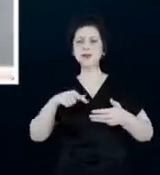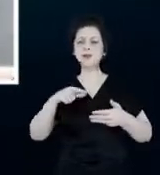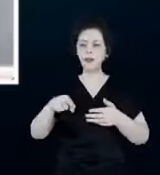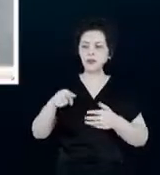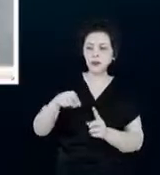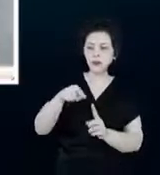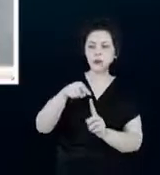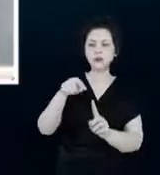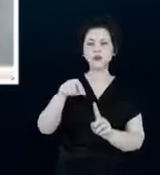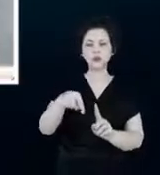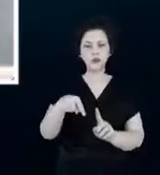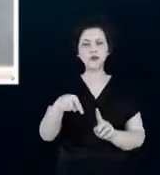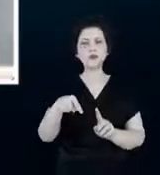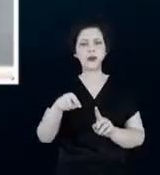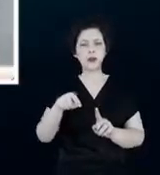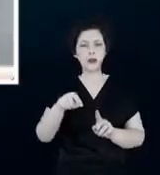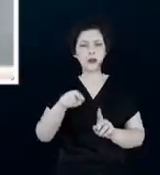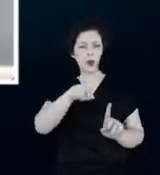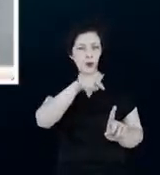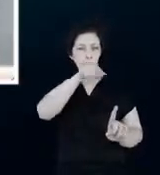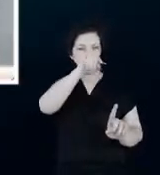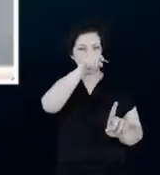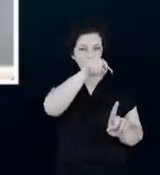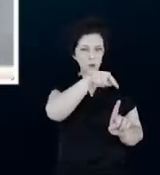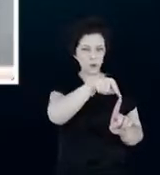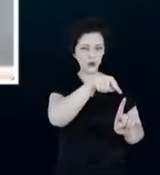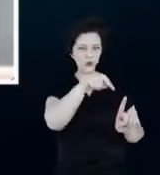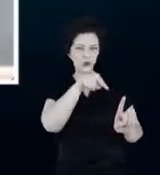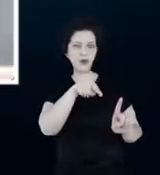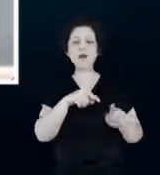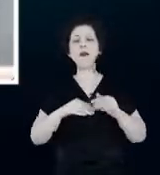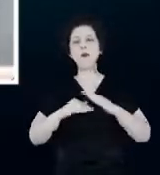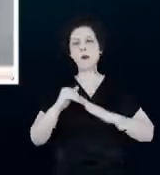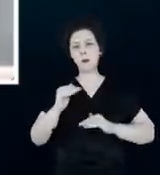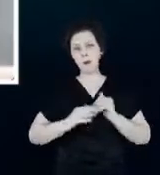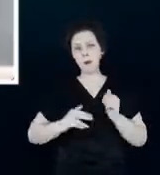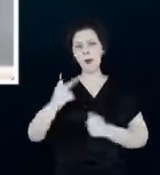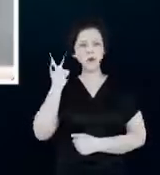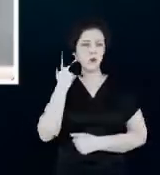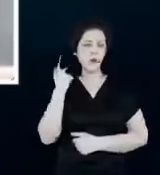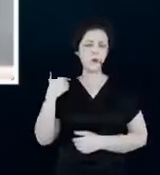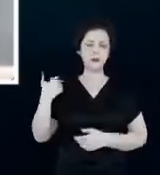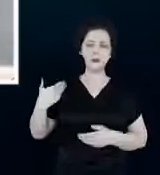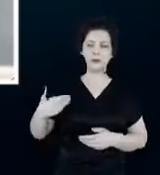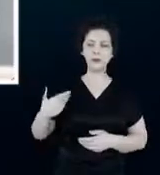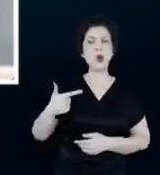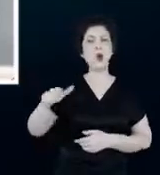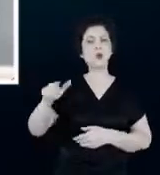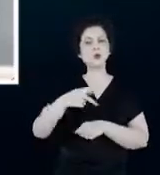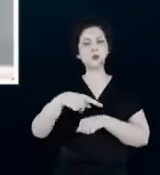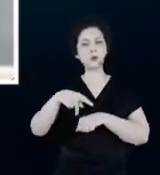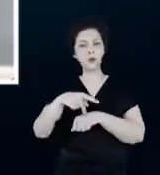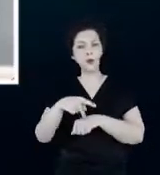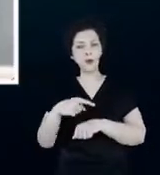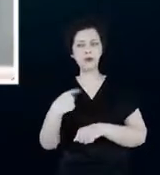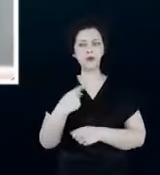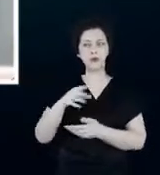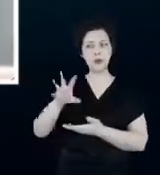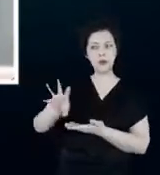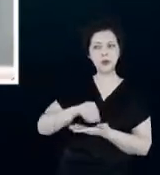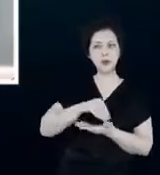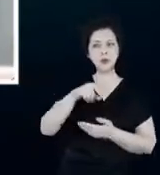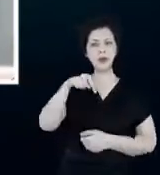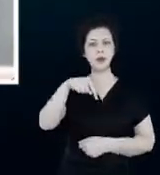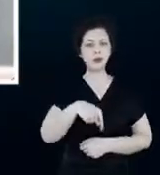né, orientado à missão. É uma prática muito comum em outros países e que a gente aqui na